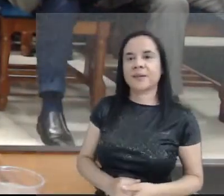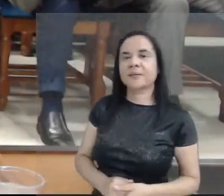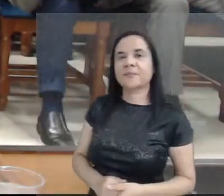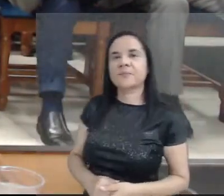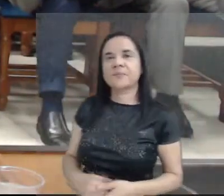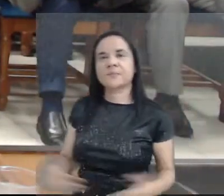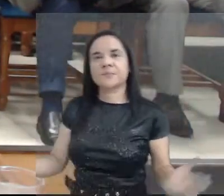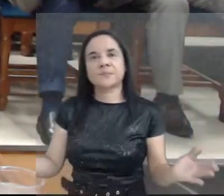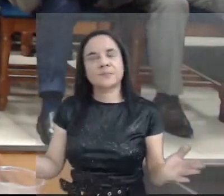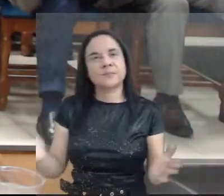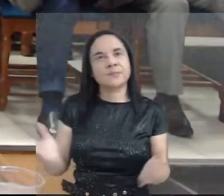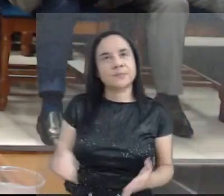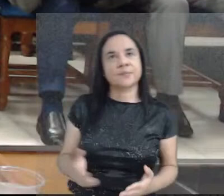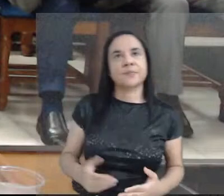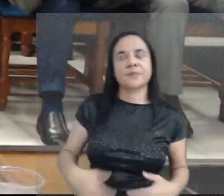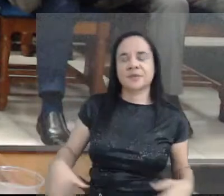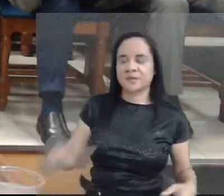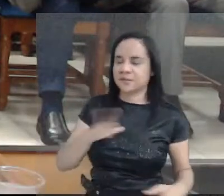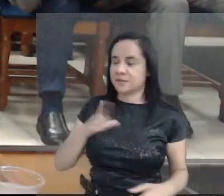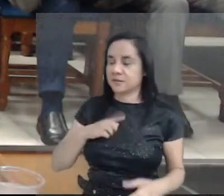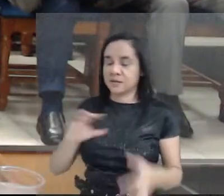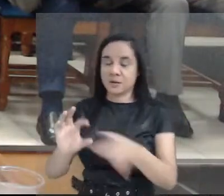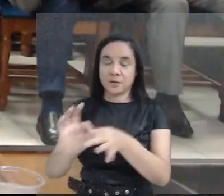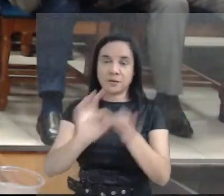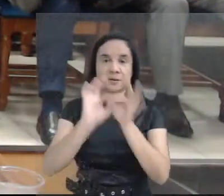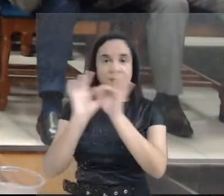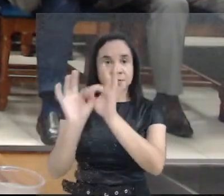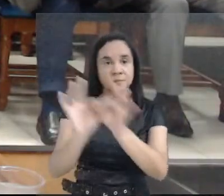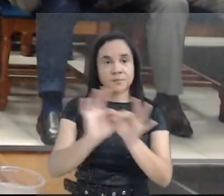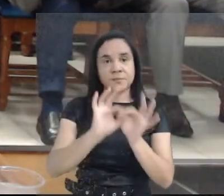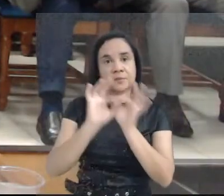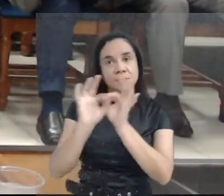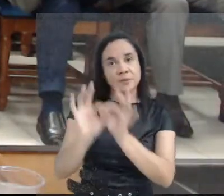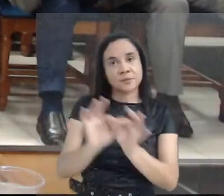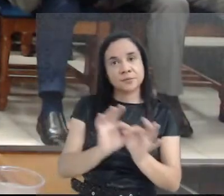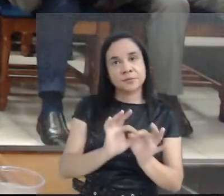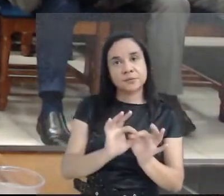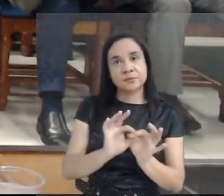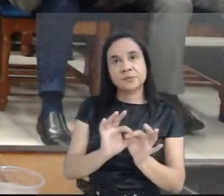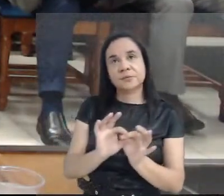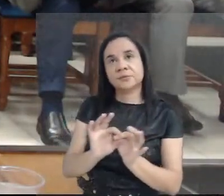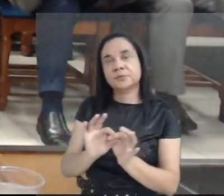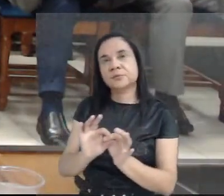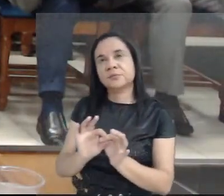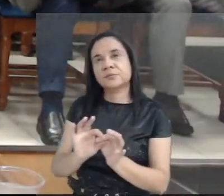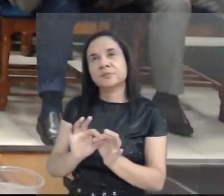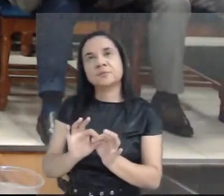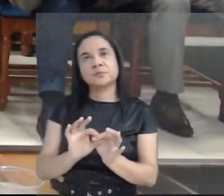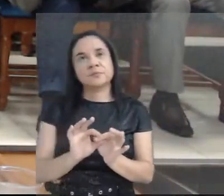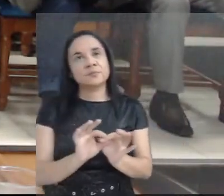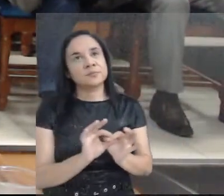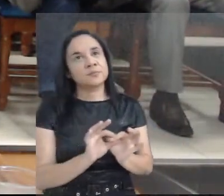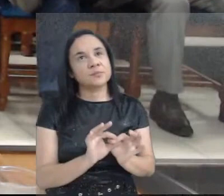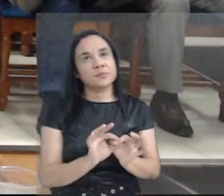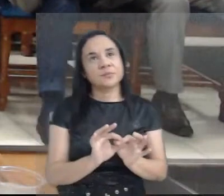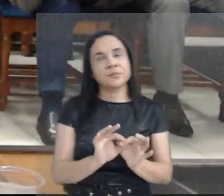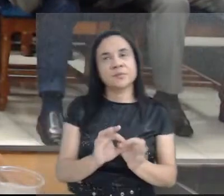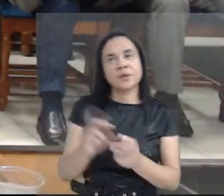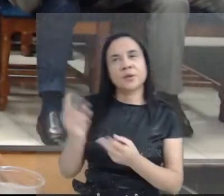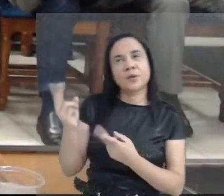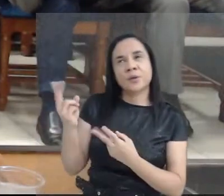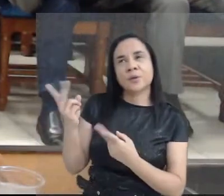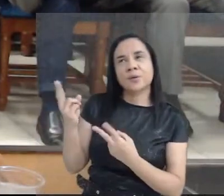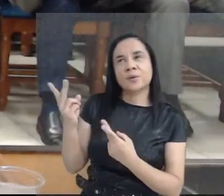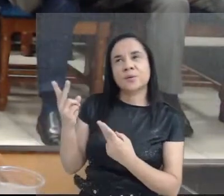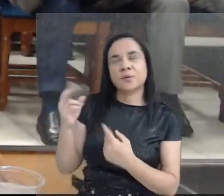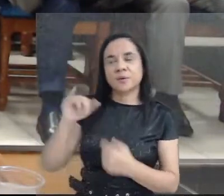Então agora há um relacionamento do ser humano, não mais, como eu falei, como profetizou Joel.